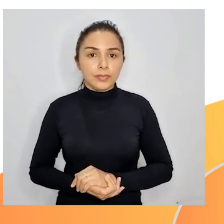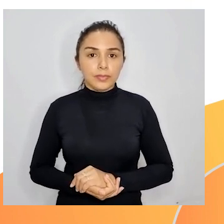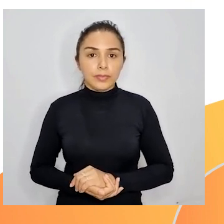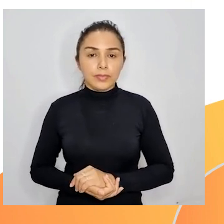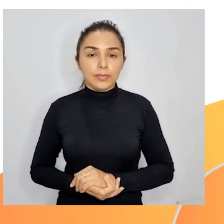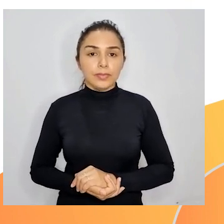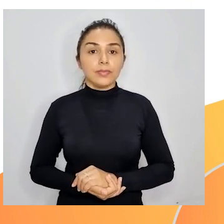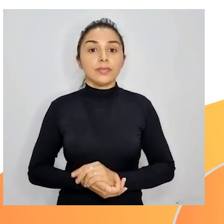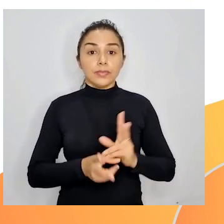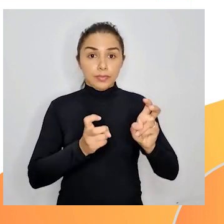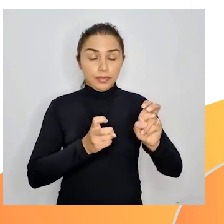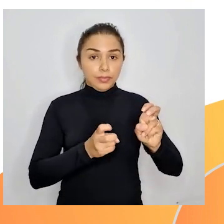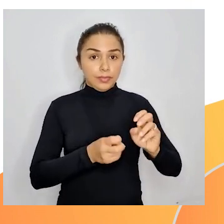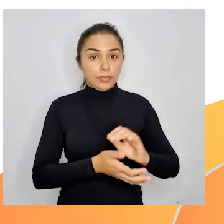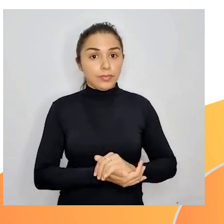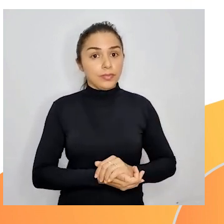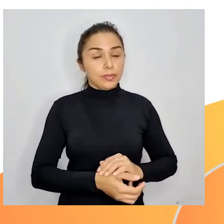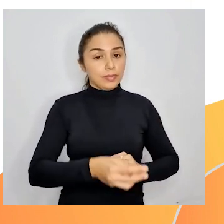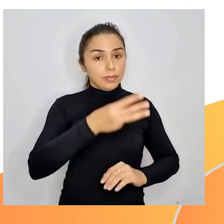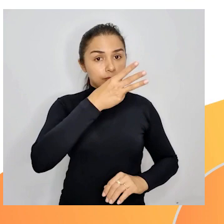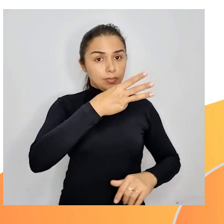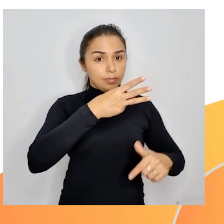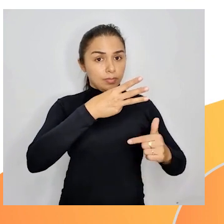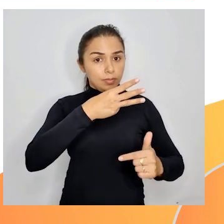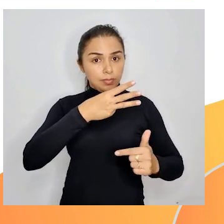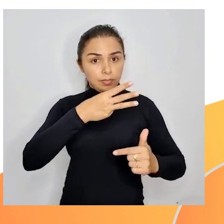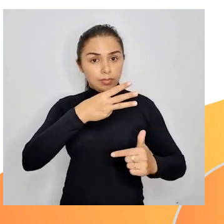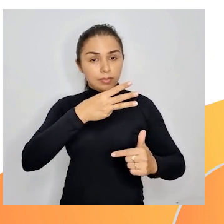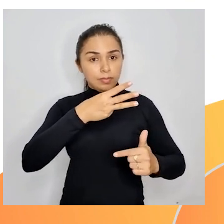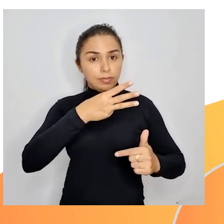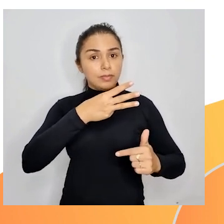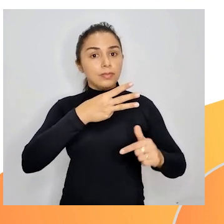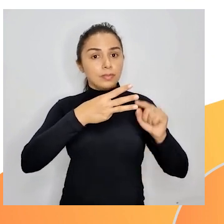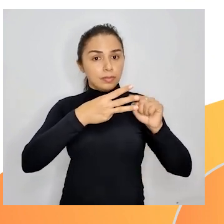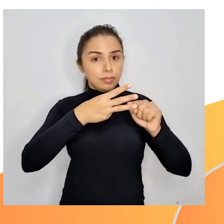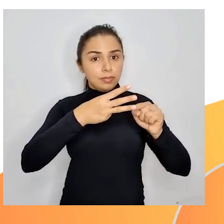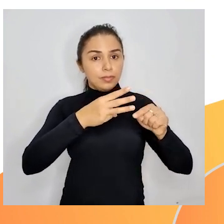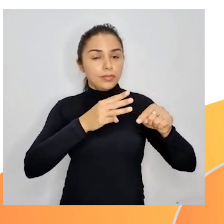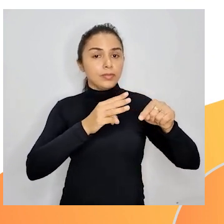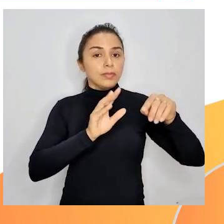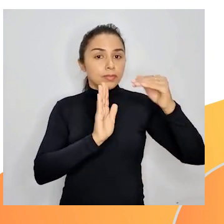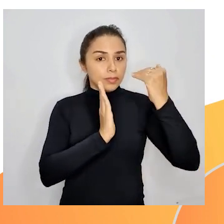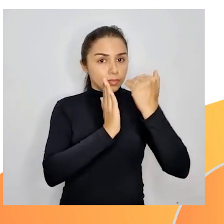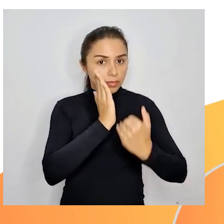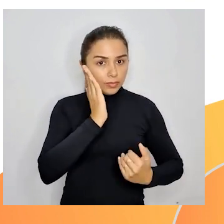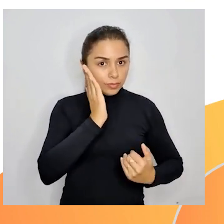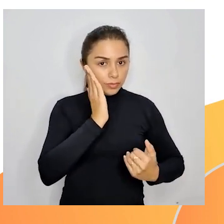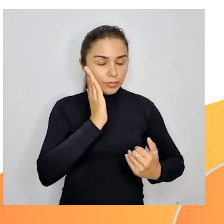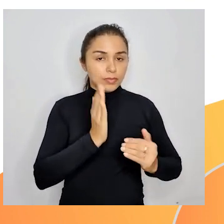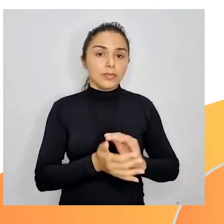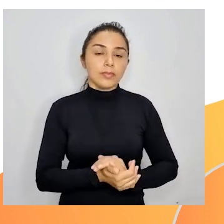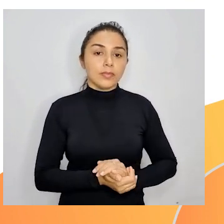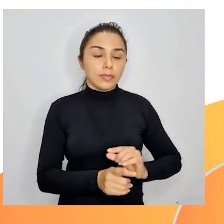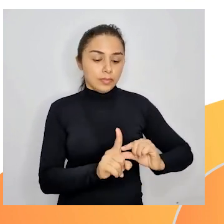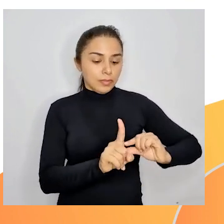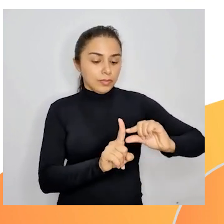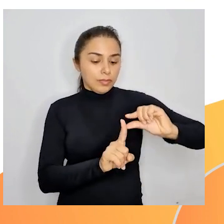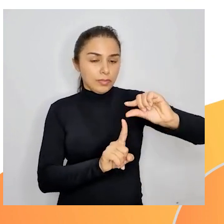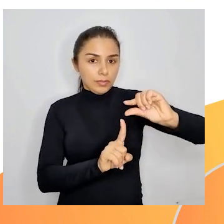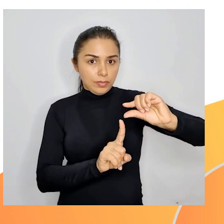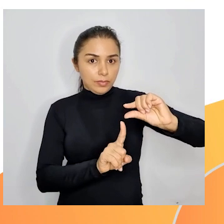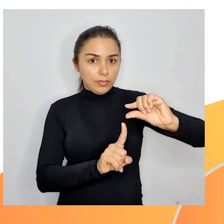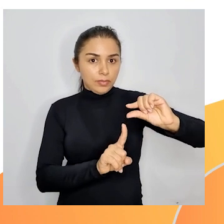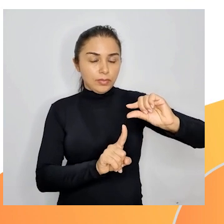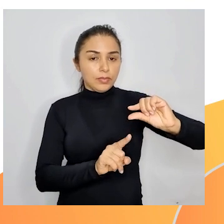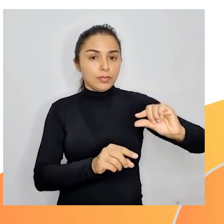o 3 menos 2 na casa das unidades, na ordem das unidades. Então nós vamos comparar, que vamos pegar os